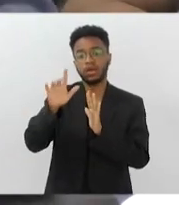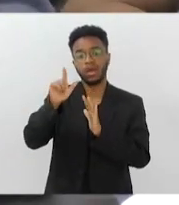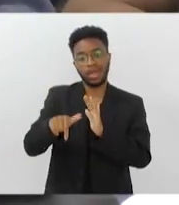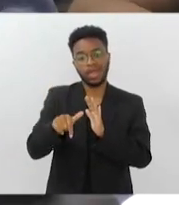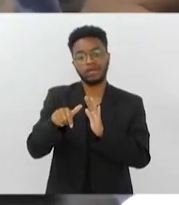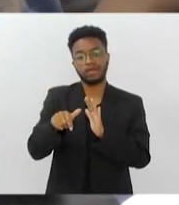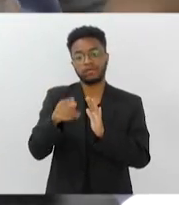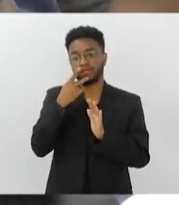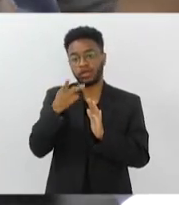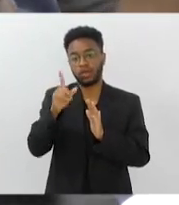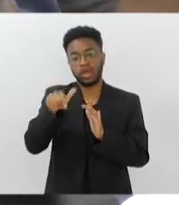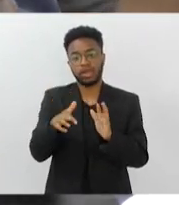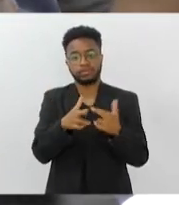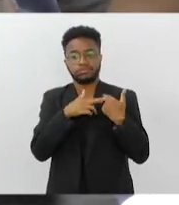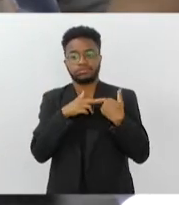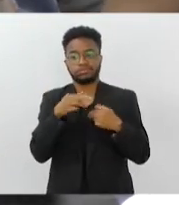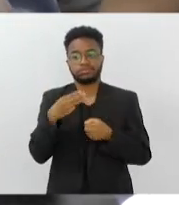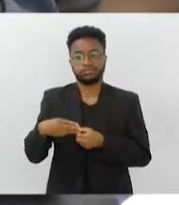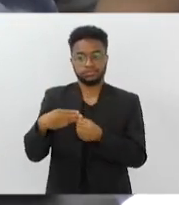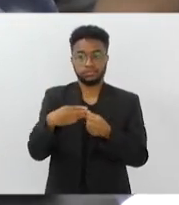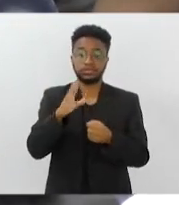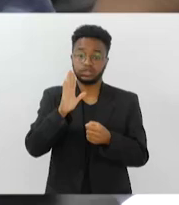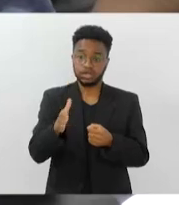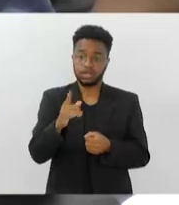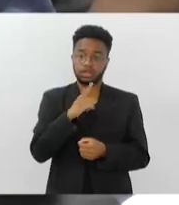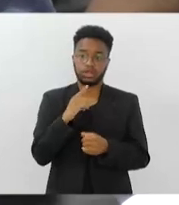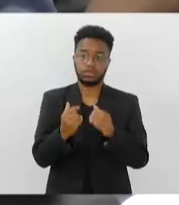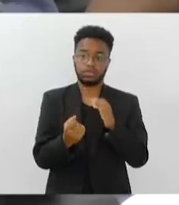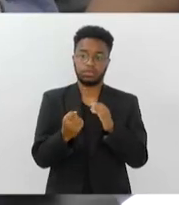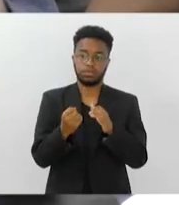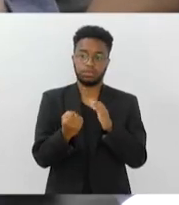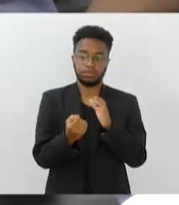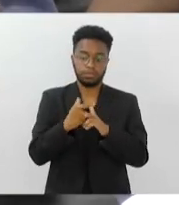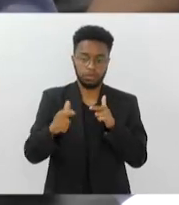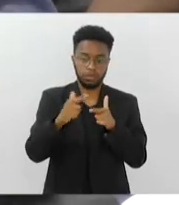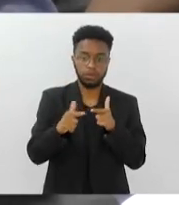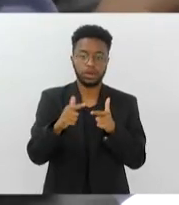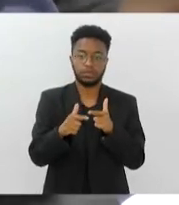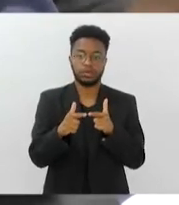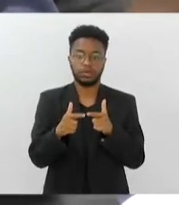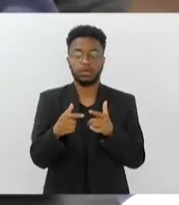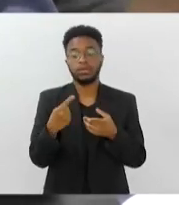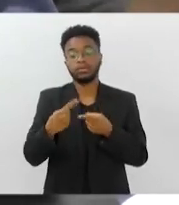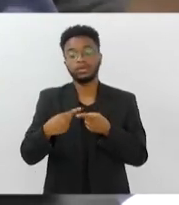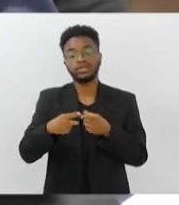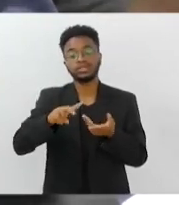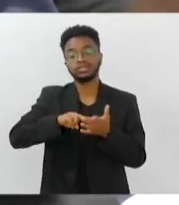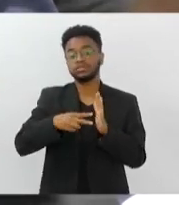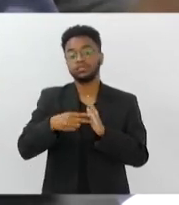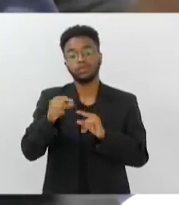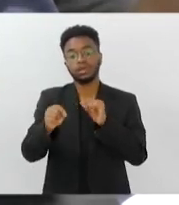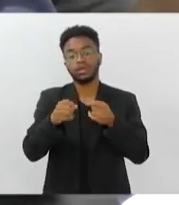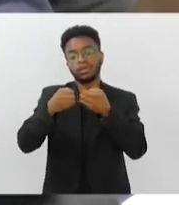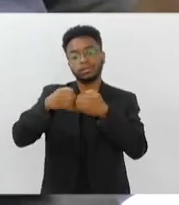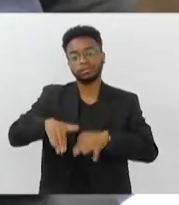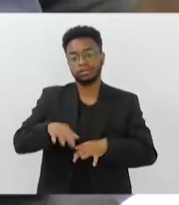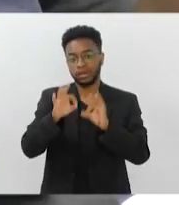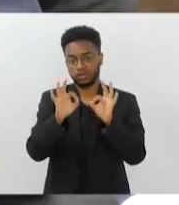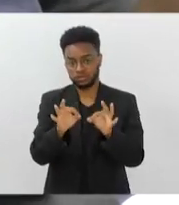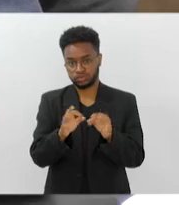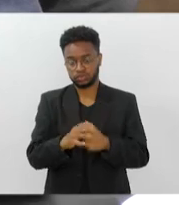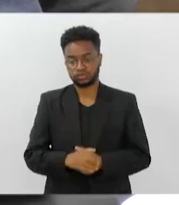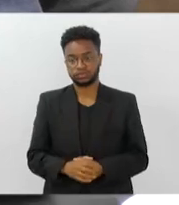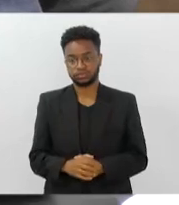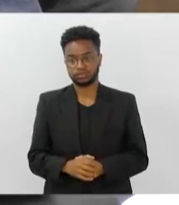já criaria um problema, se for essa a percepção de todos, já significaria a prejudicabilidade. O senhor